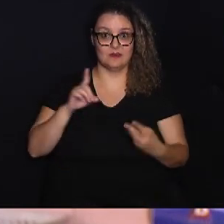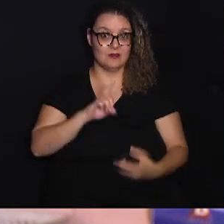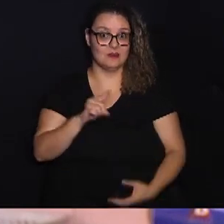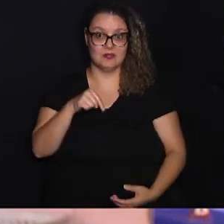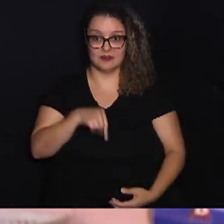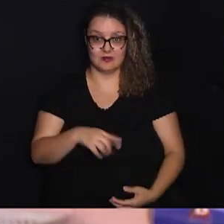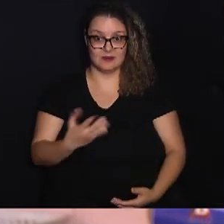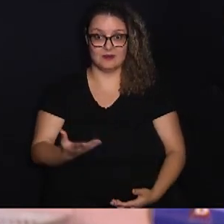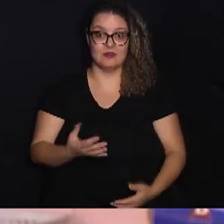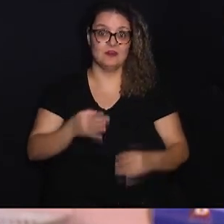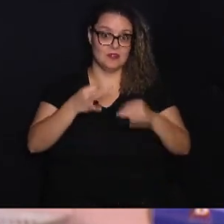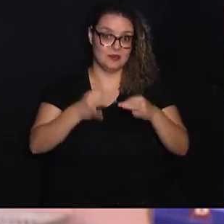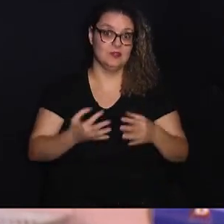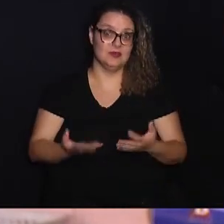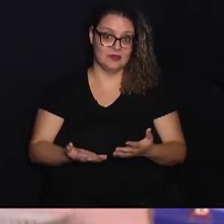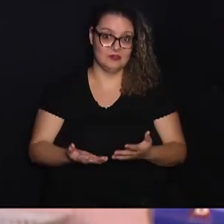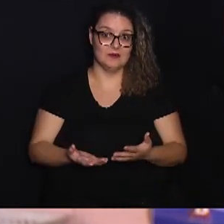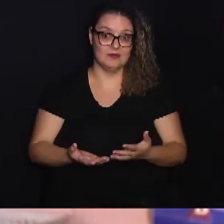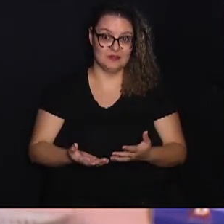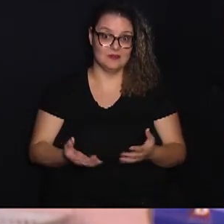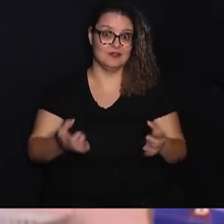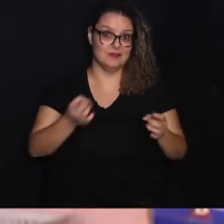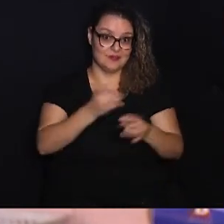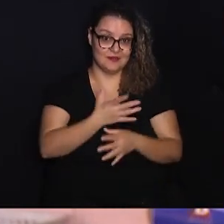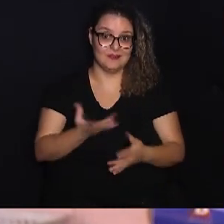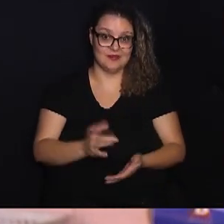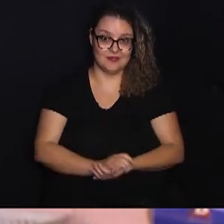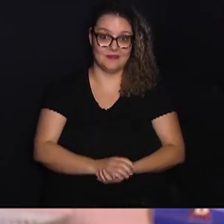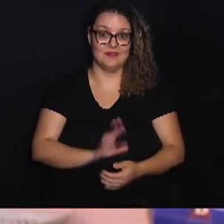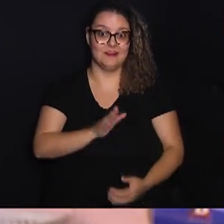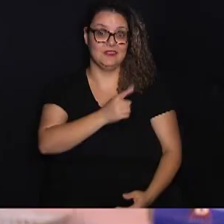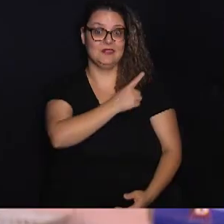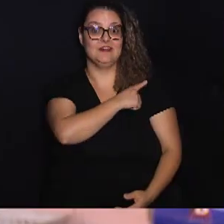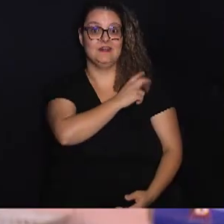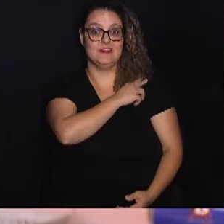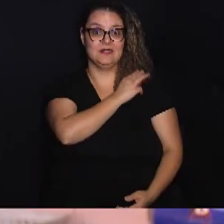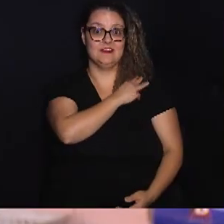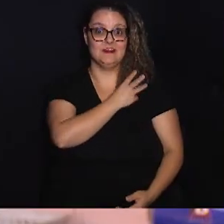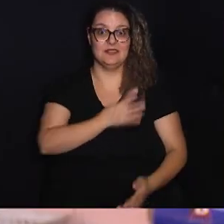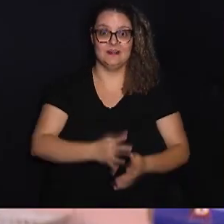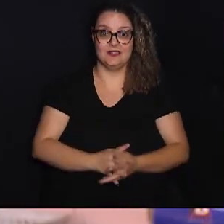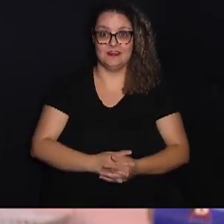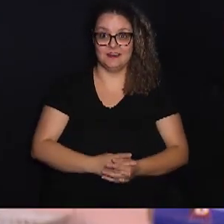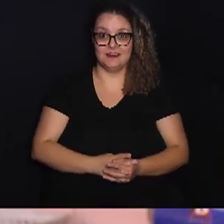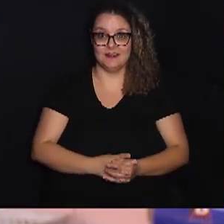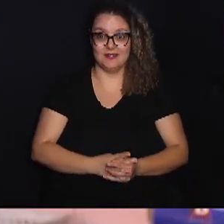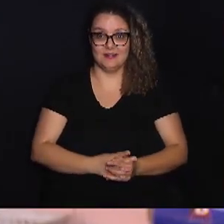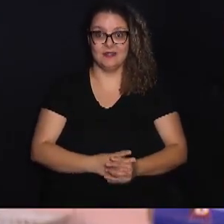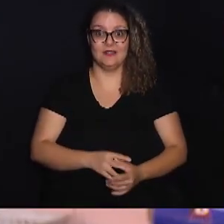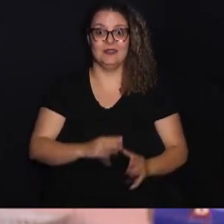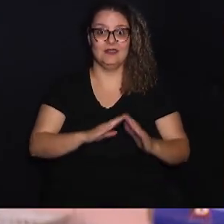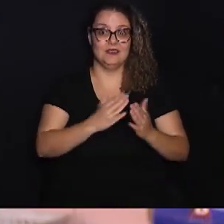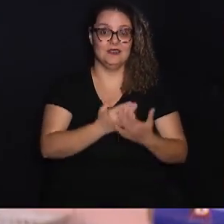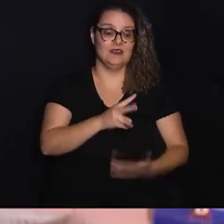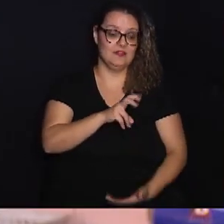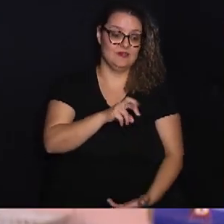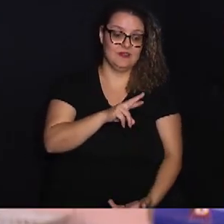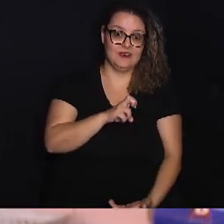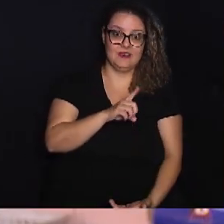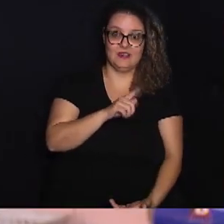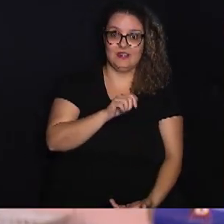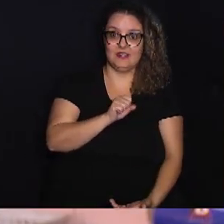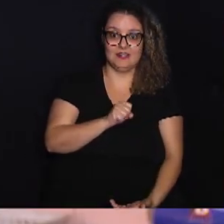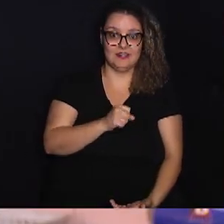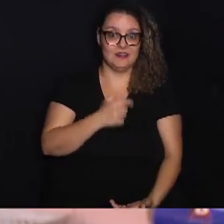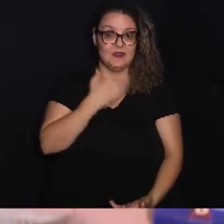aqui, justamente porque já acabou, eles já estão no ensino médio. Então, eles estão na escola Veredas e eu fico